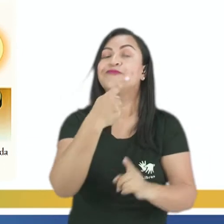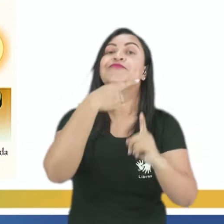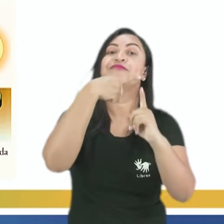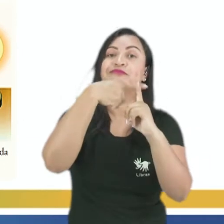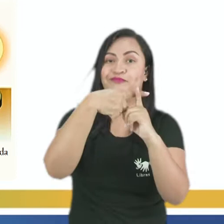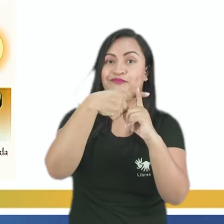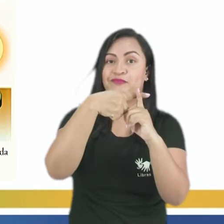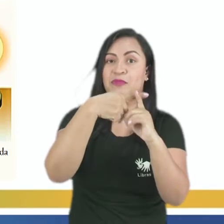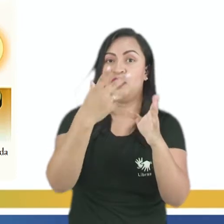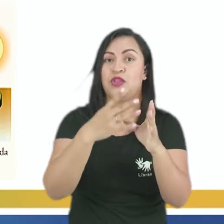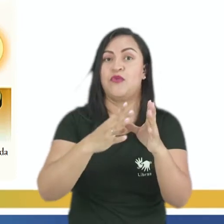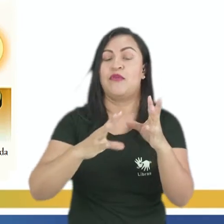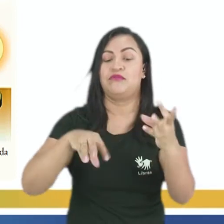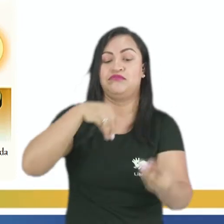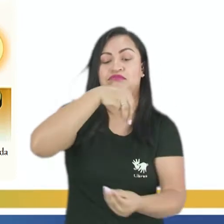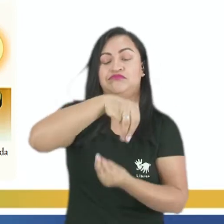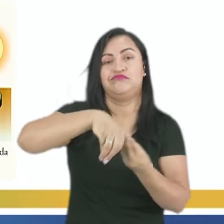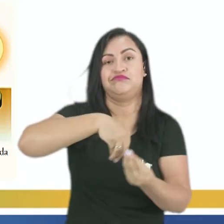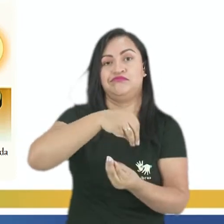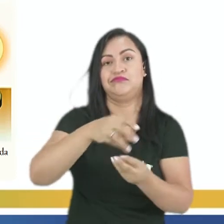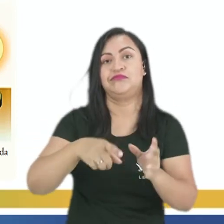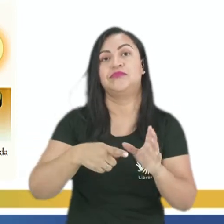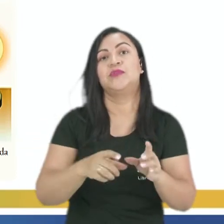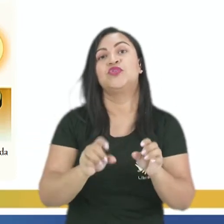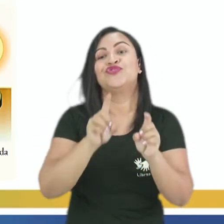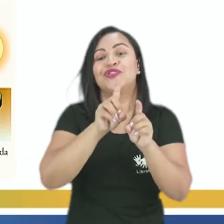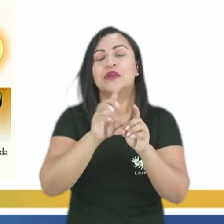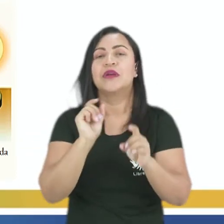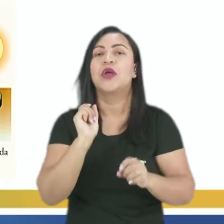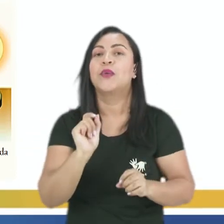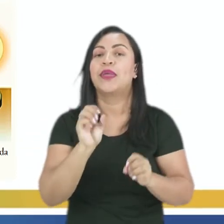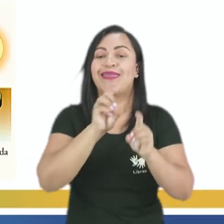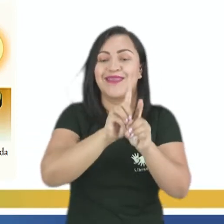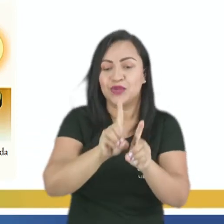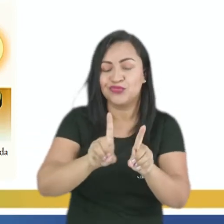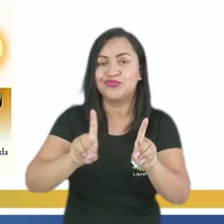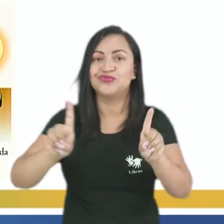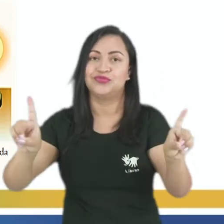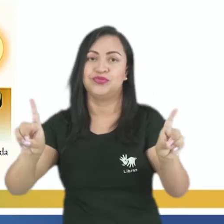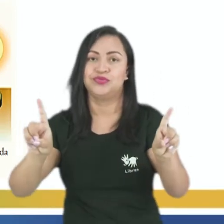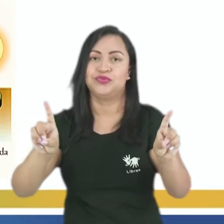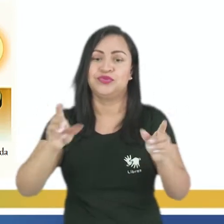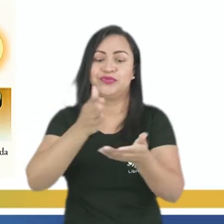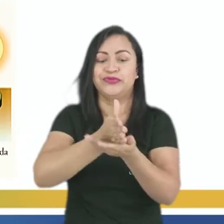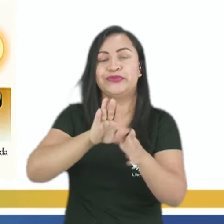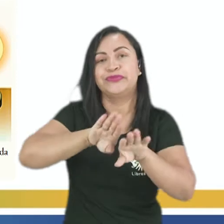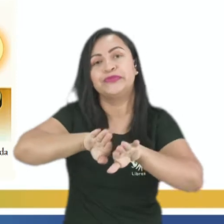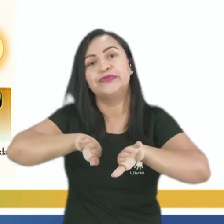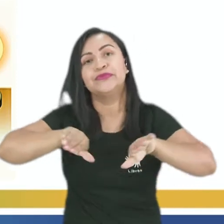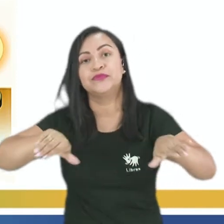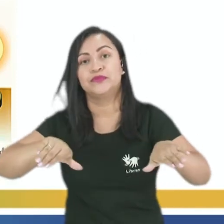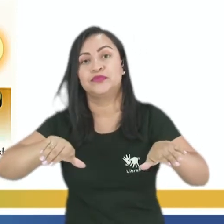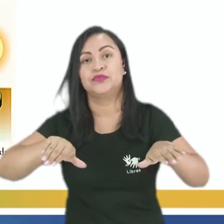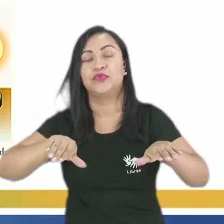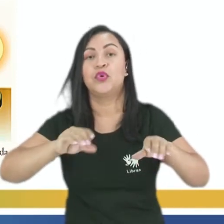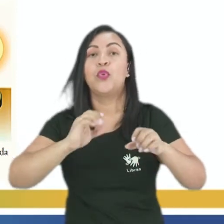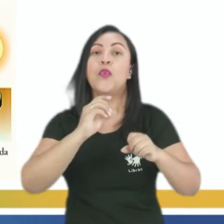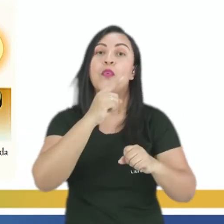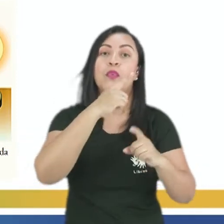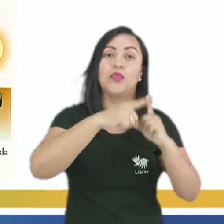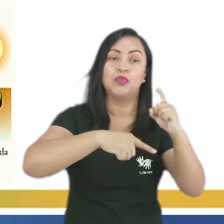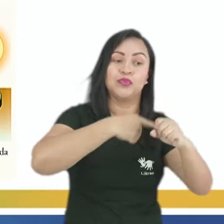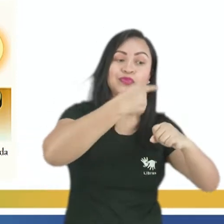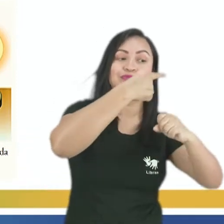sofrer uma reação que nós chamamos de dissociação, onde vão ser separados os cátions e os ânions,